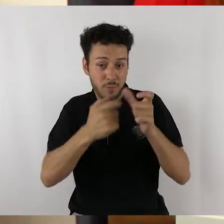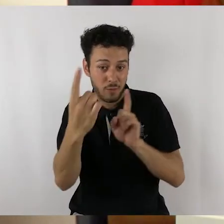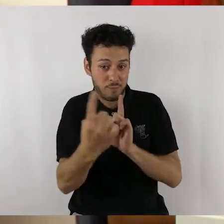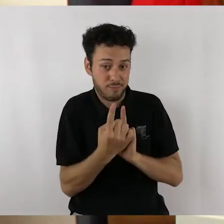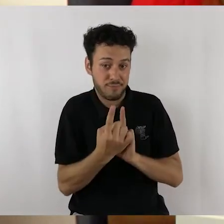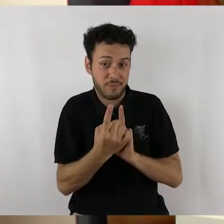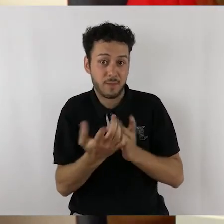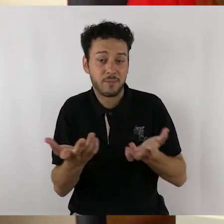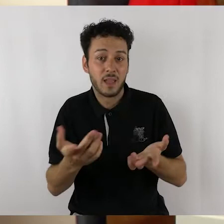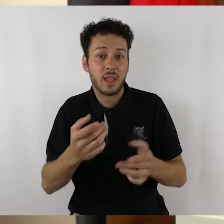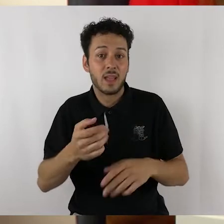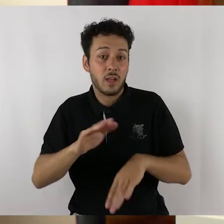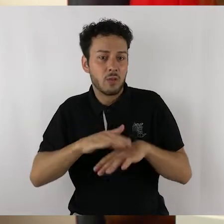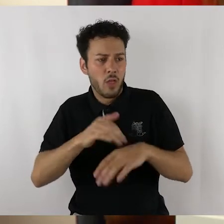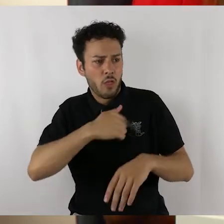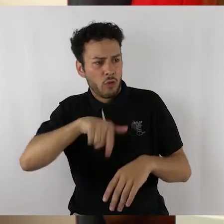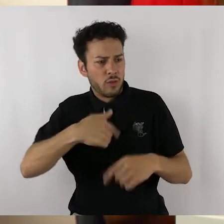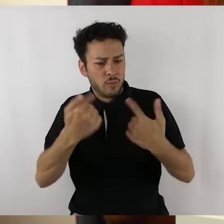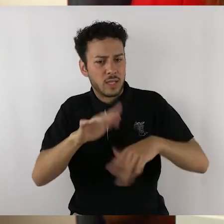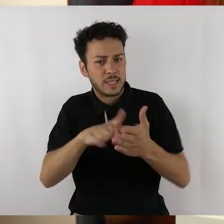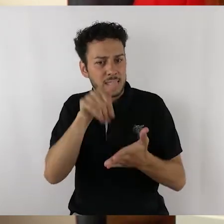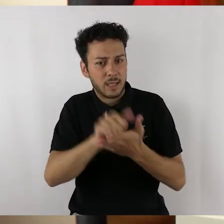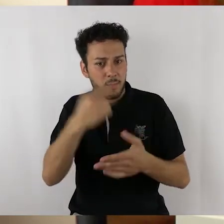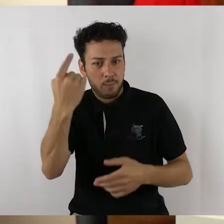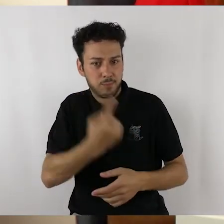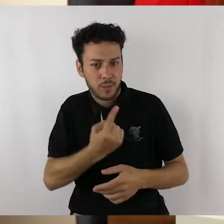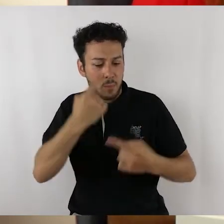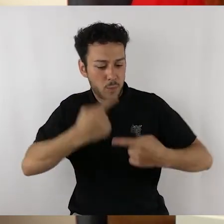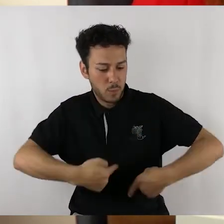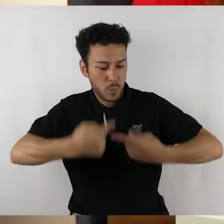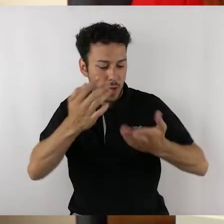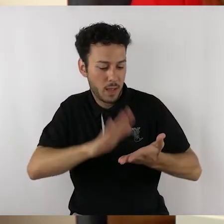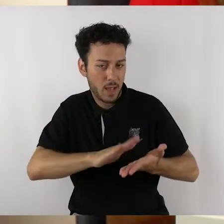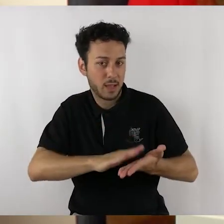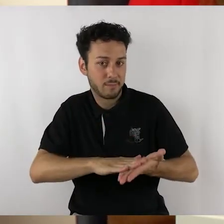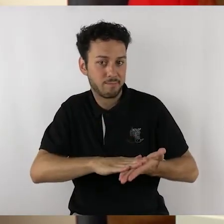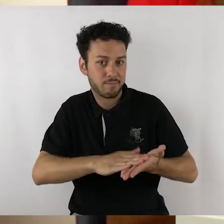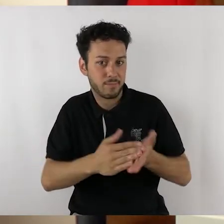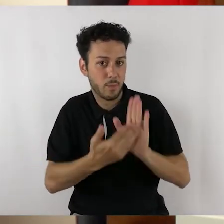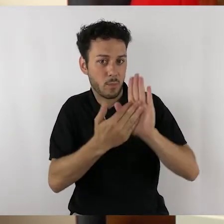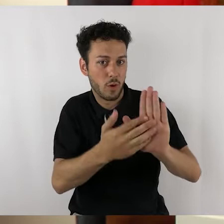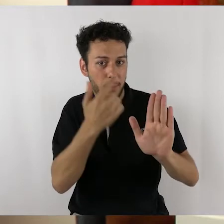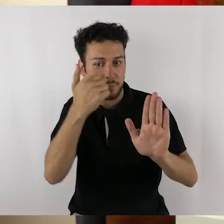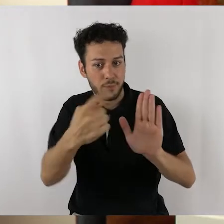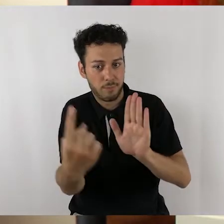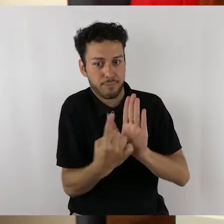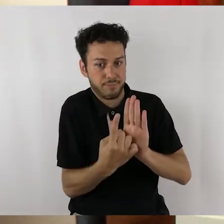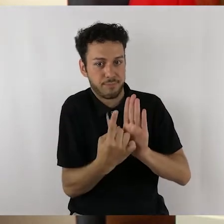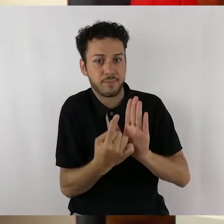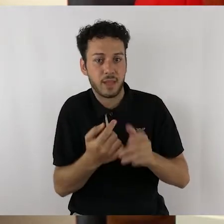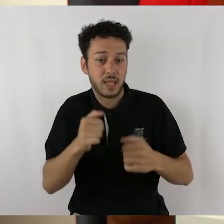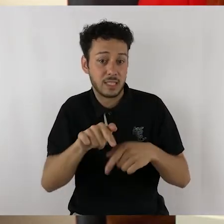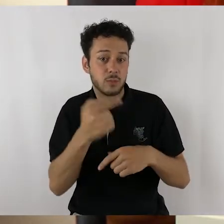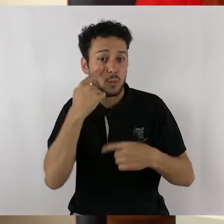clientes como é que é nós temos sempre Obrigatoriamente ter os exemplos representativos mas isto é um exemplo representativo